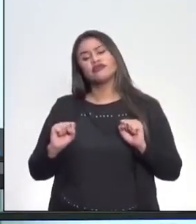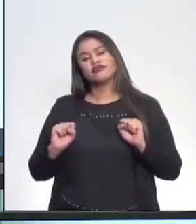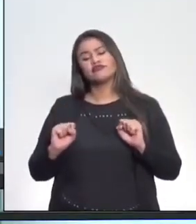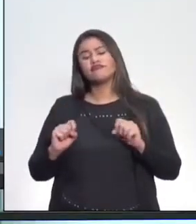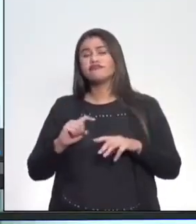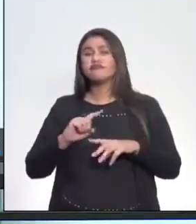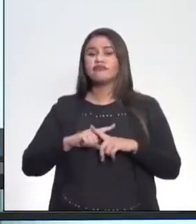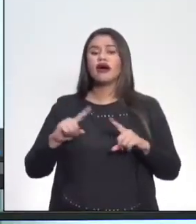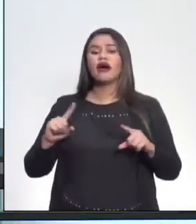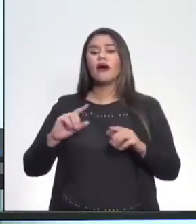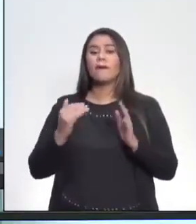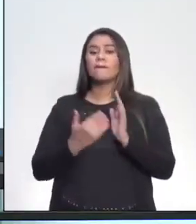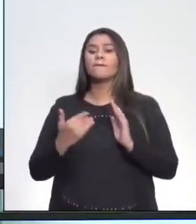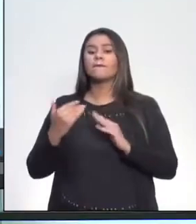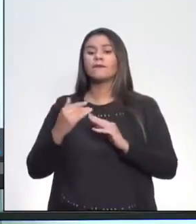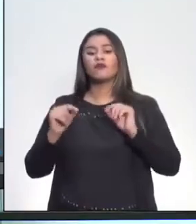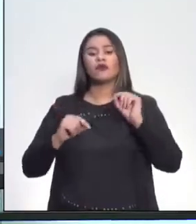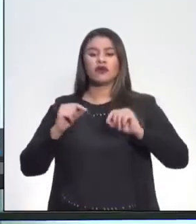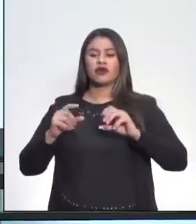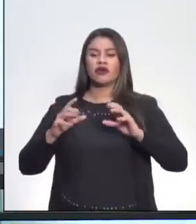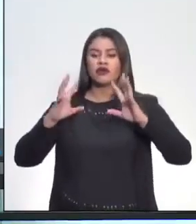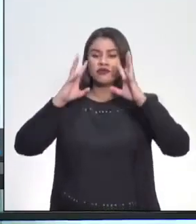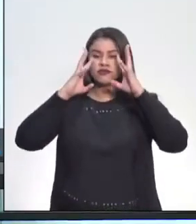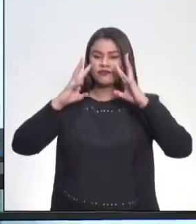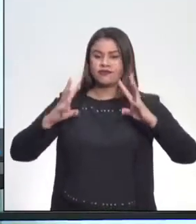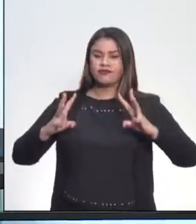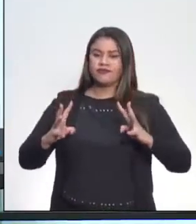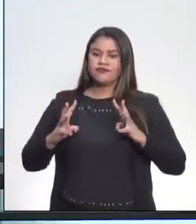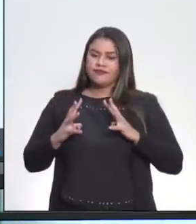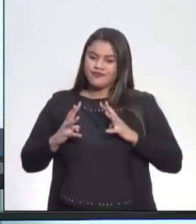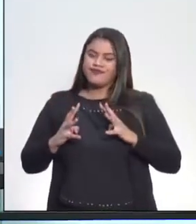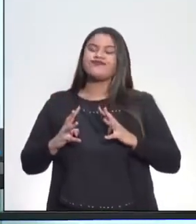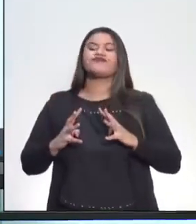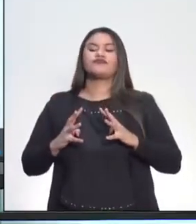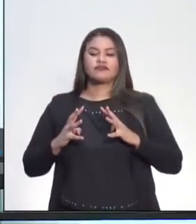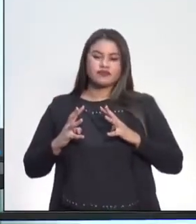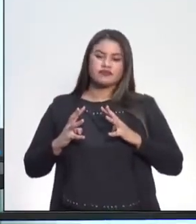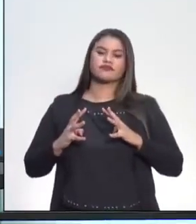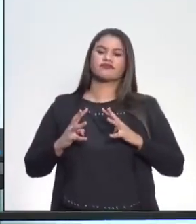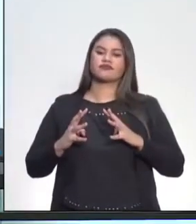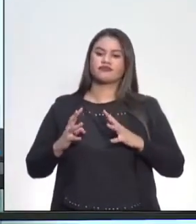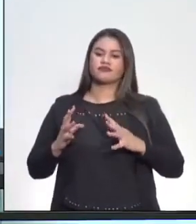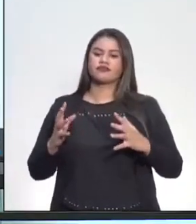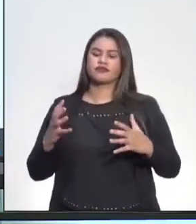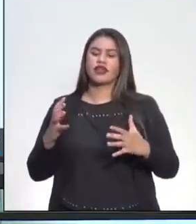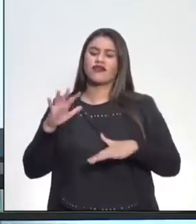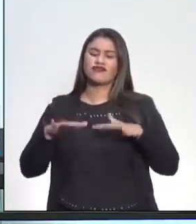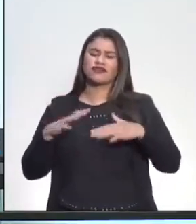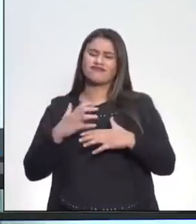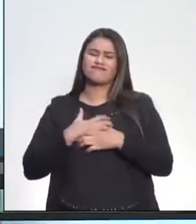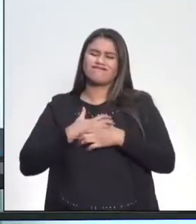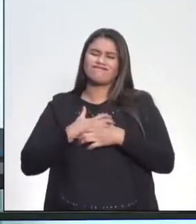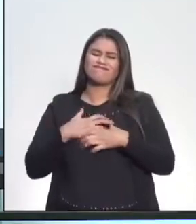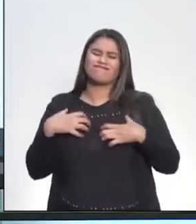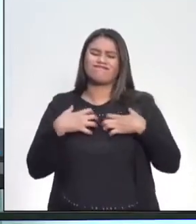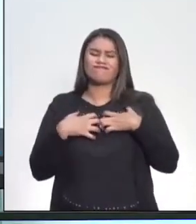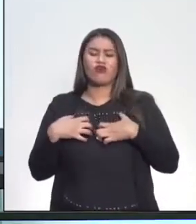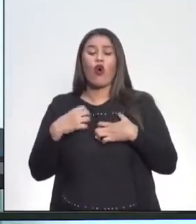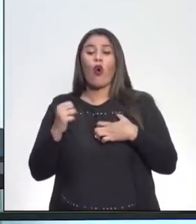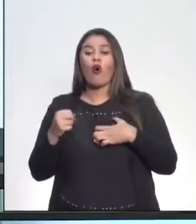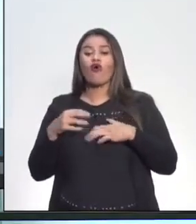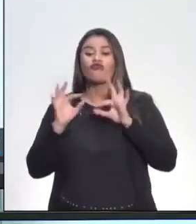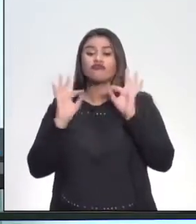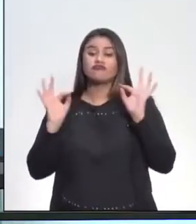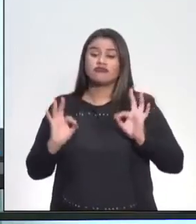Às vezes a gente quer apenas ser ouvido, quer apenas passar um sentimento, alguma coisa que está nos angustiando, ou que nos deixou muito feliz, a gente